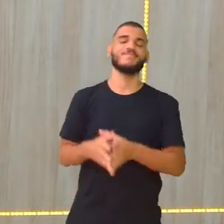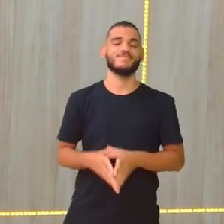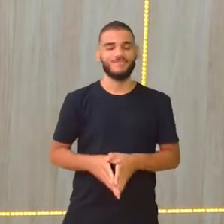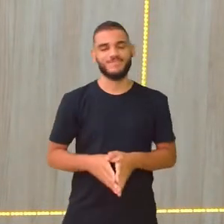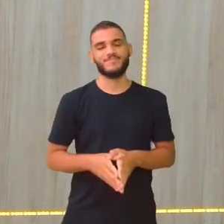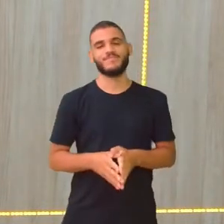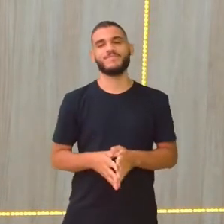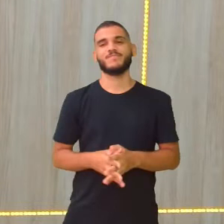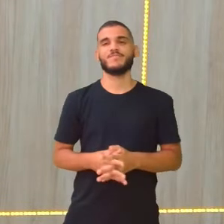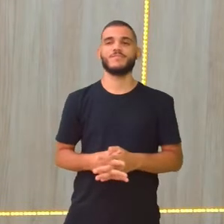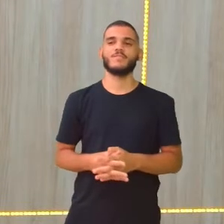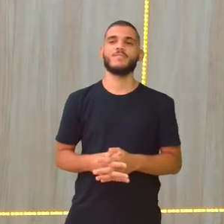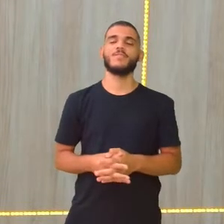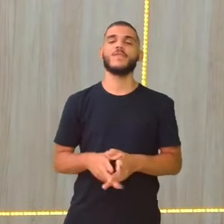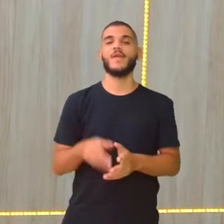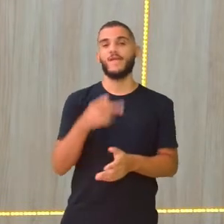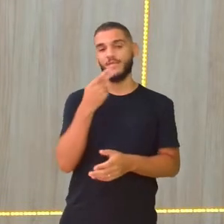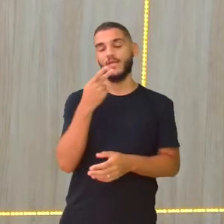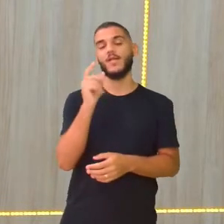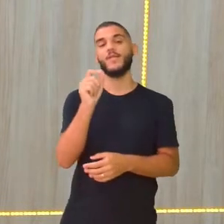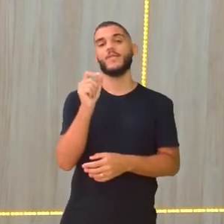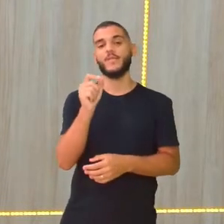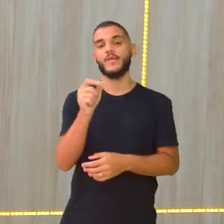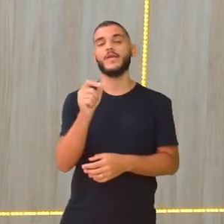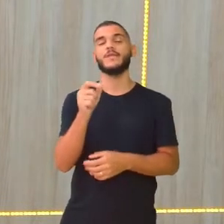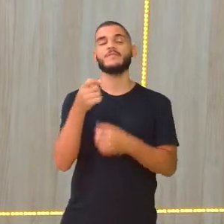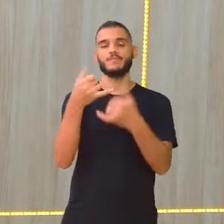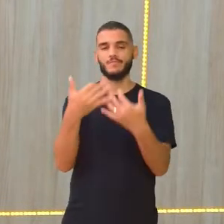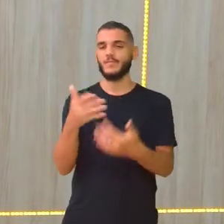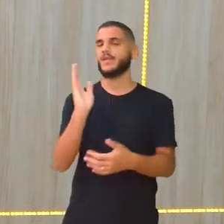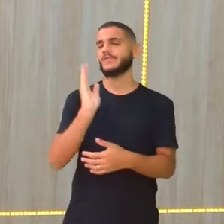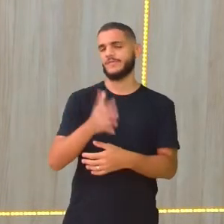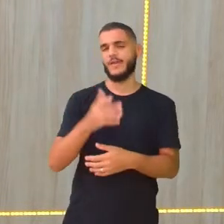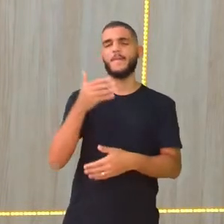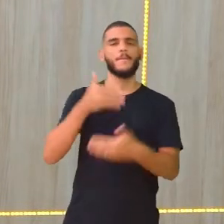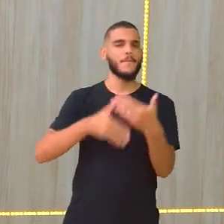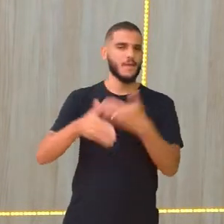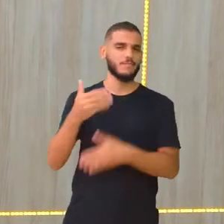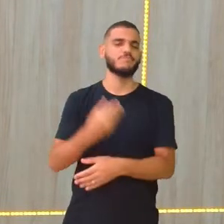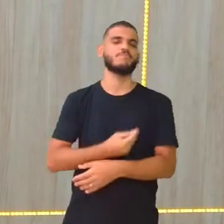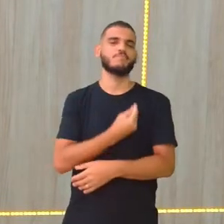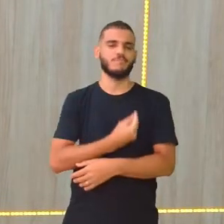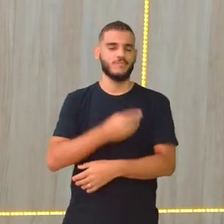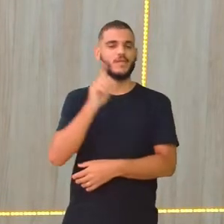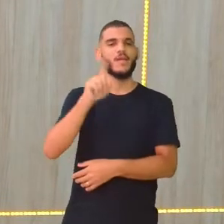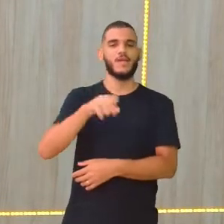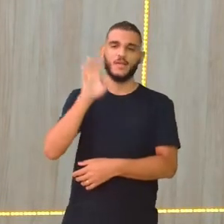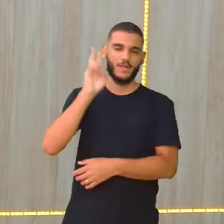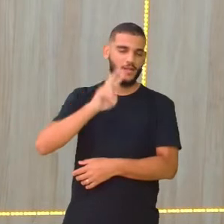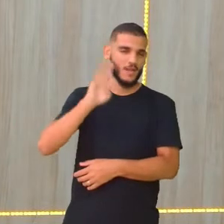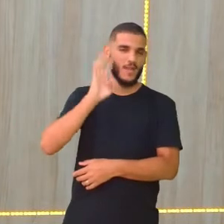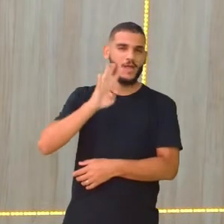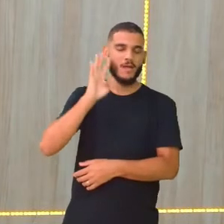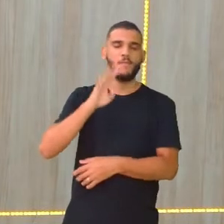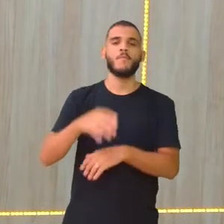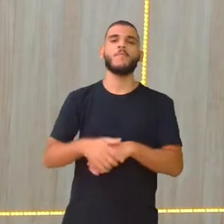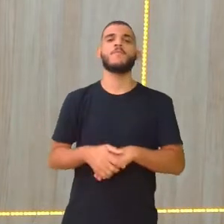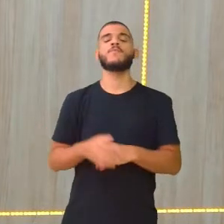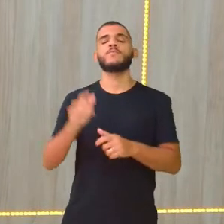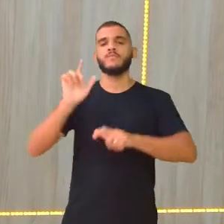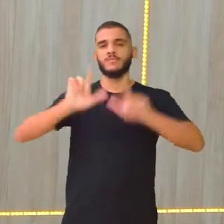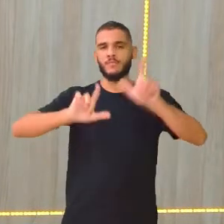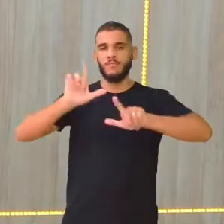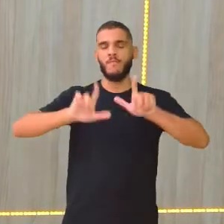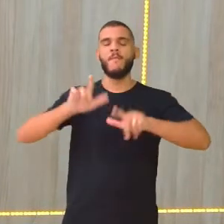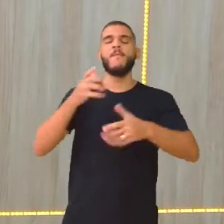eu estou colocando para vocês, dizendo que participar da nossa aula ao vivo é muito legal. Mas, além da TV e do